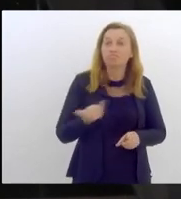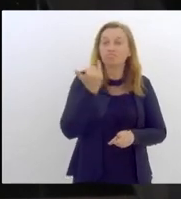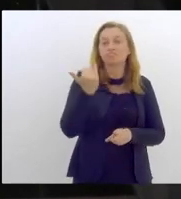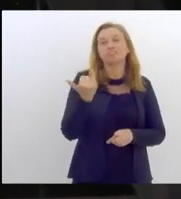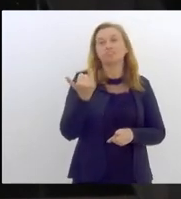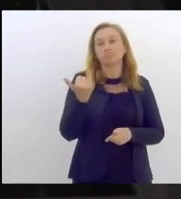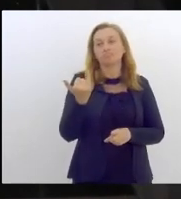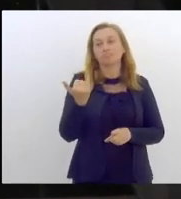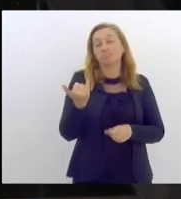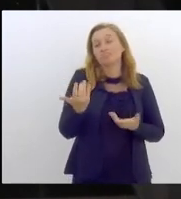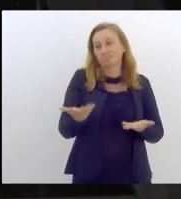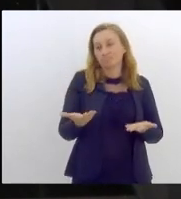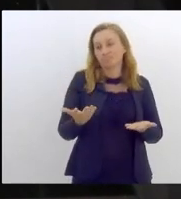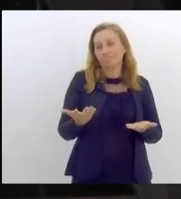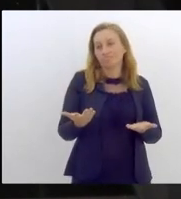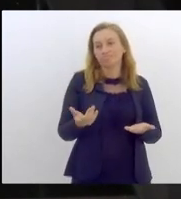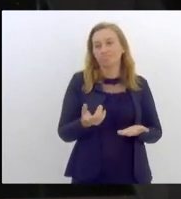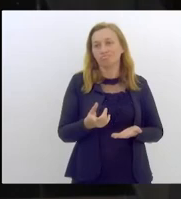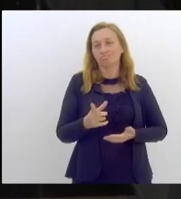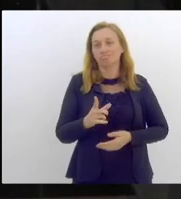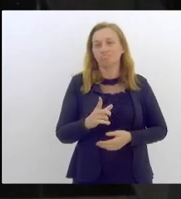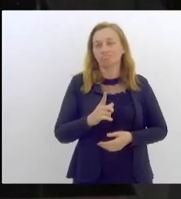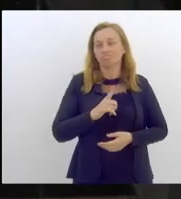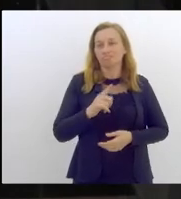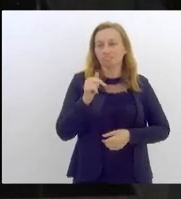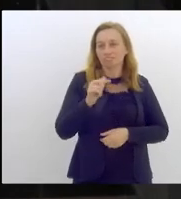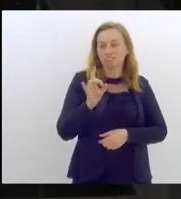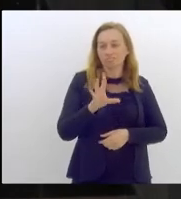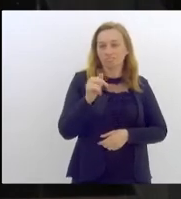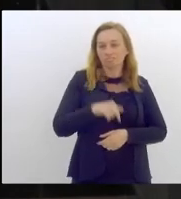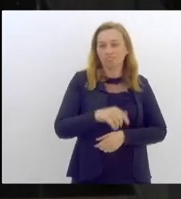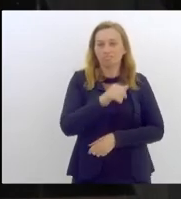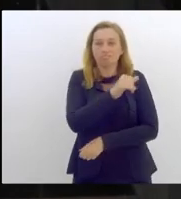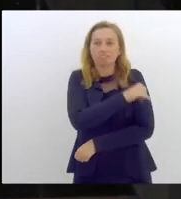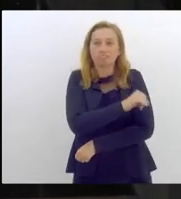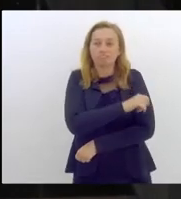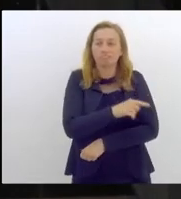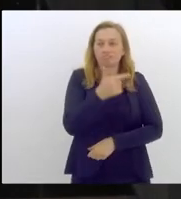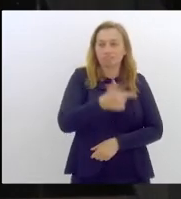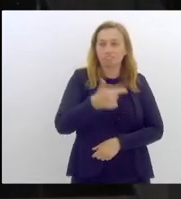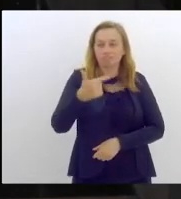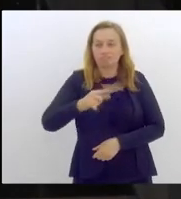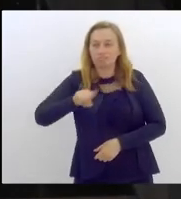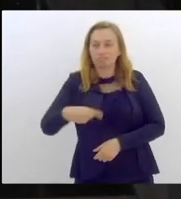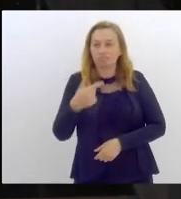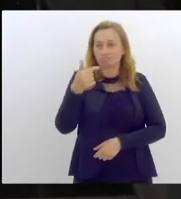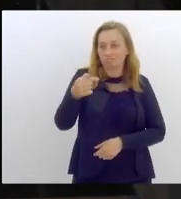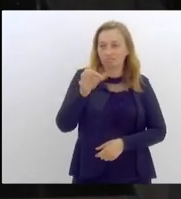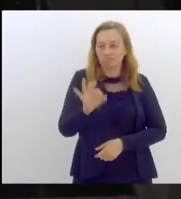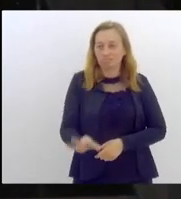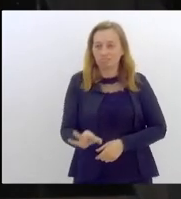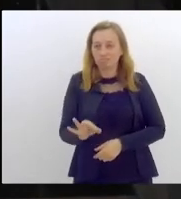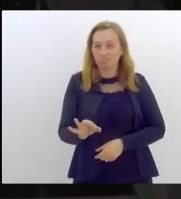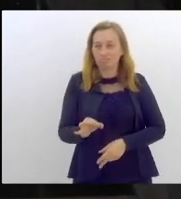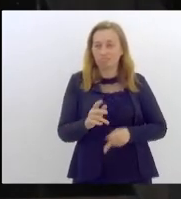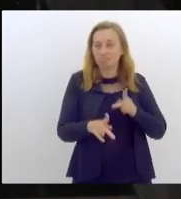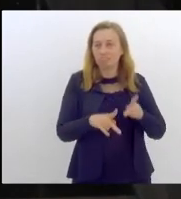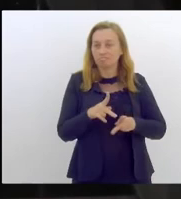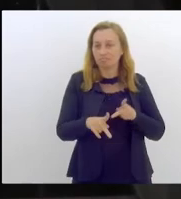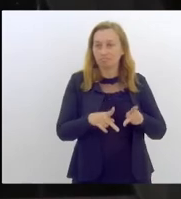quanto afinal de contas a gente teve só aqui no Rio de Janeiro 22,7% da população